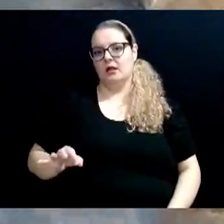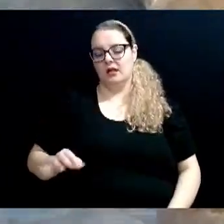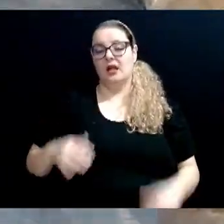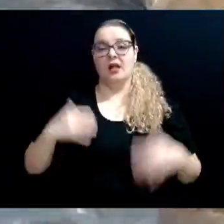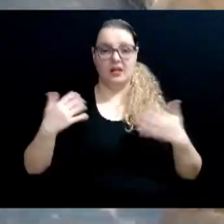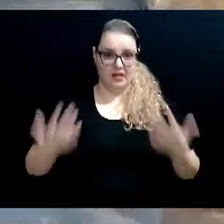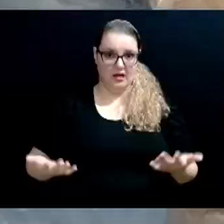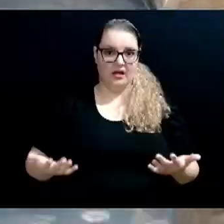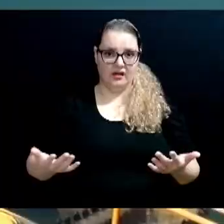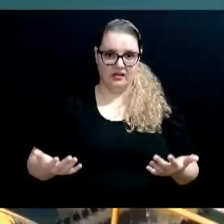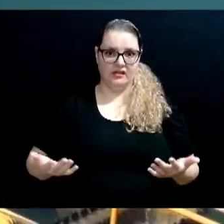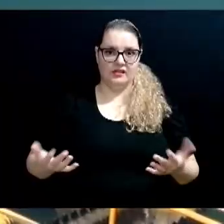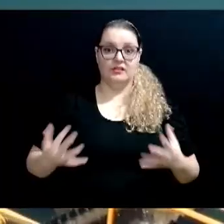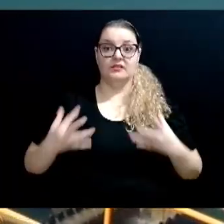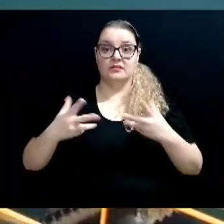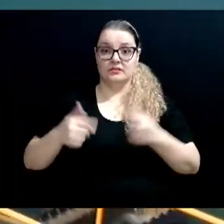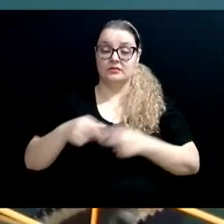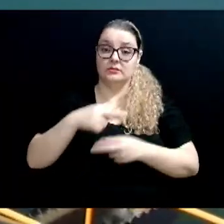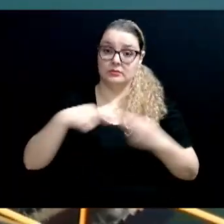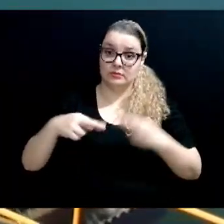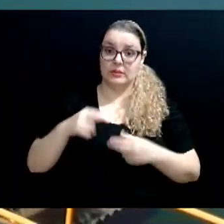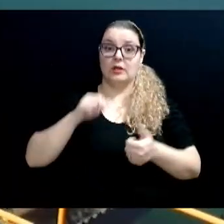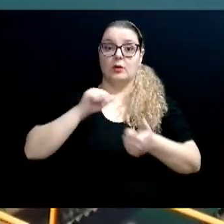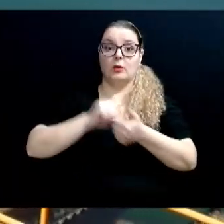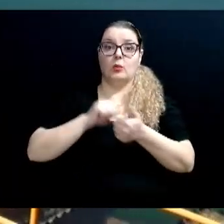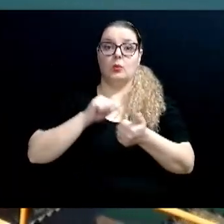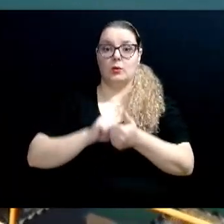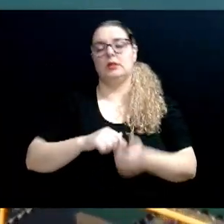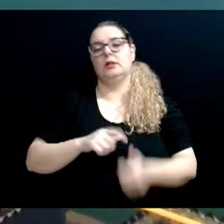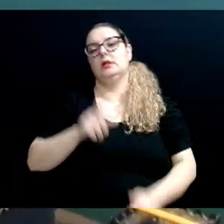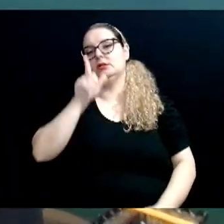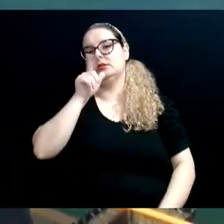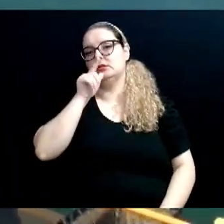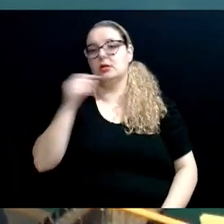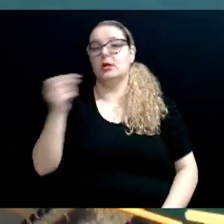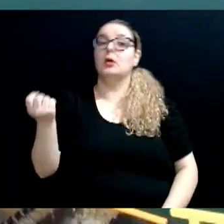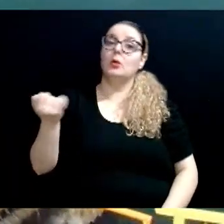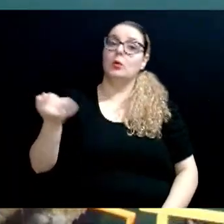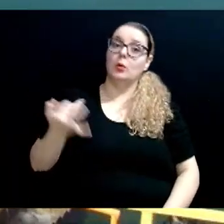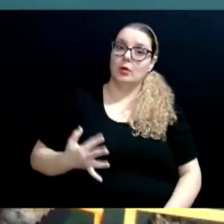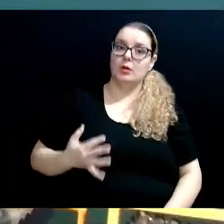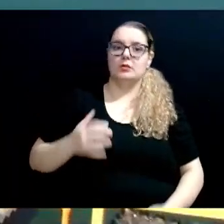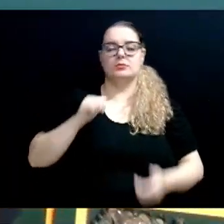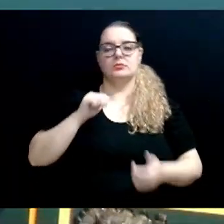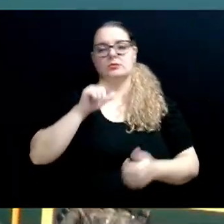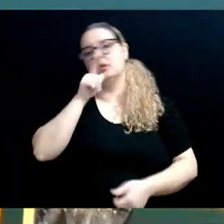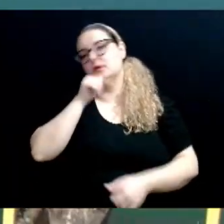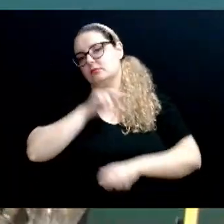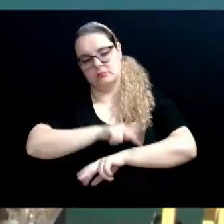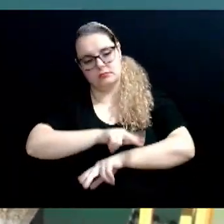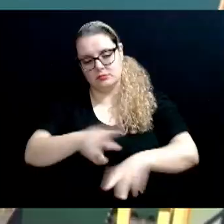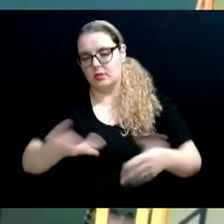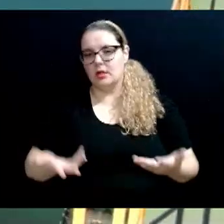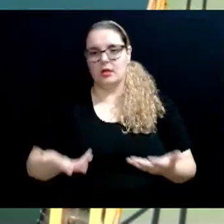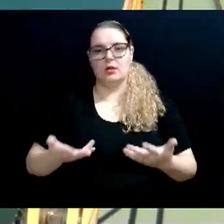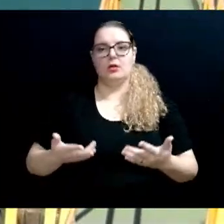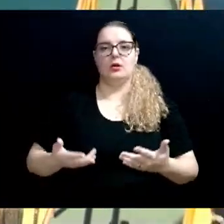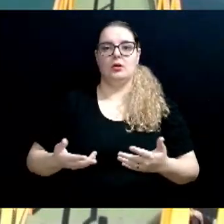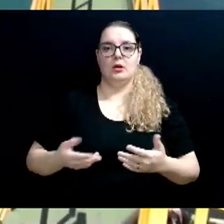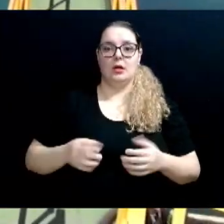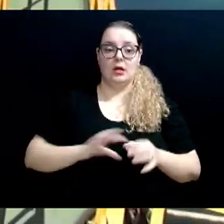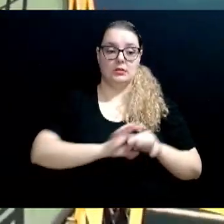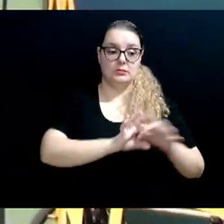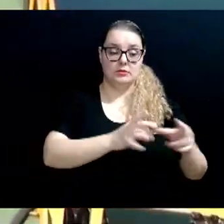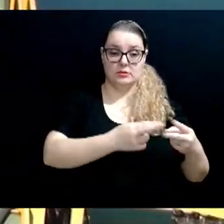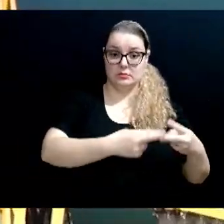que diz respeito à qualidade da água, à quantidade da água, ou seja, a disponibilidade do recurso e também excelência